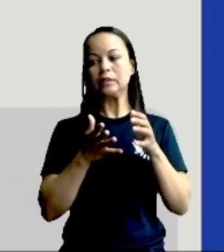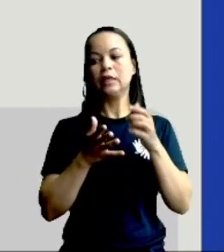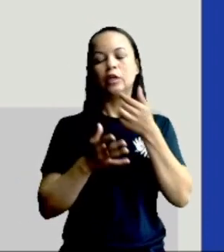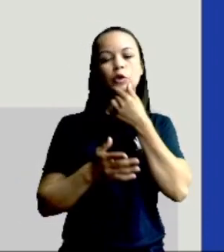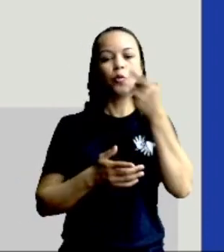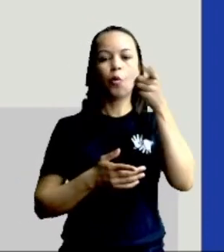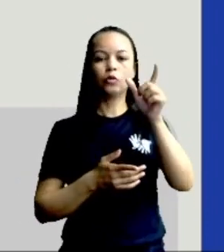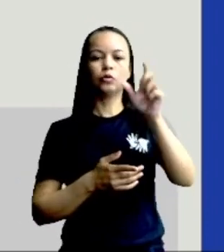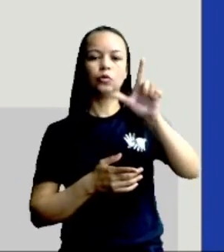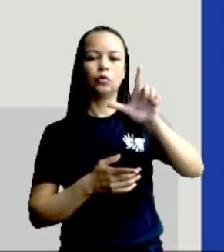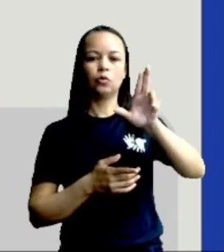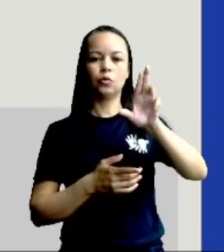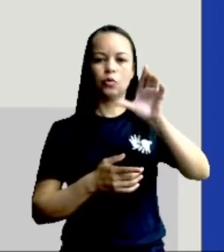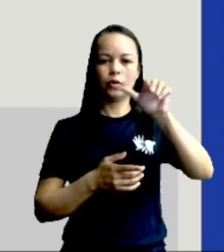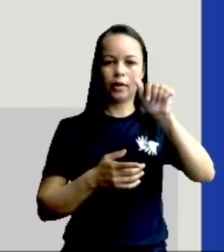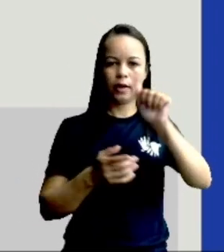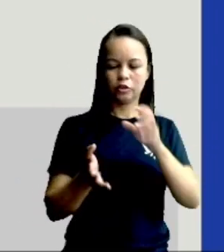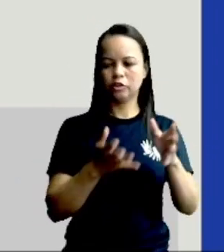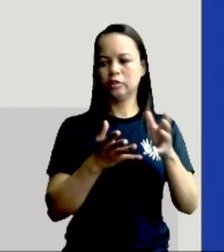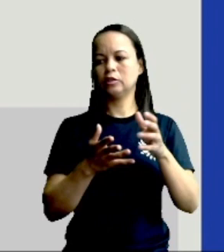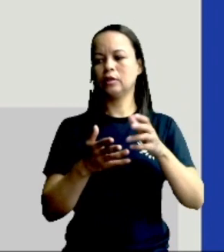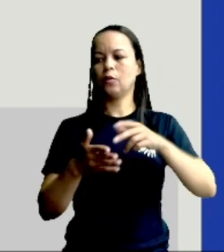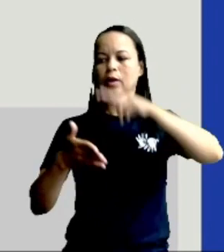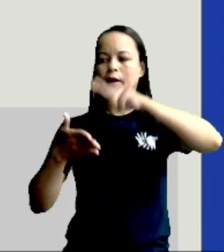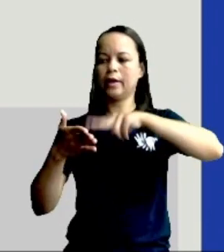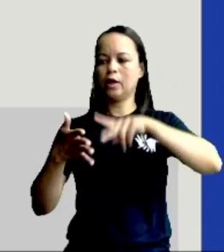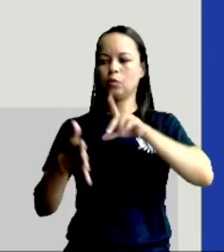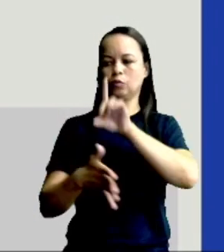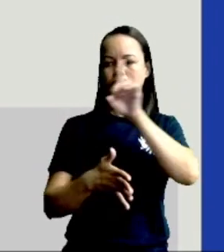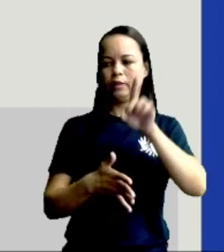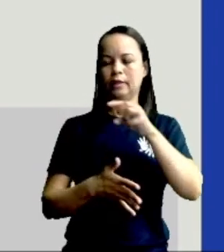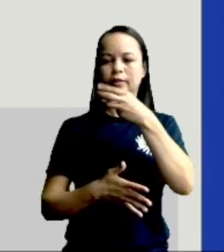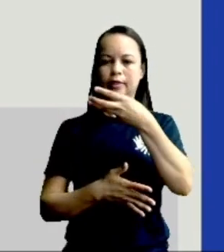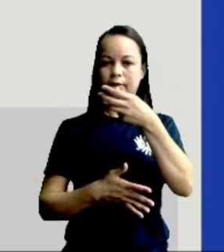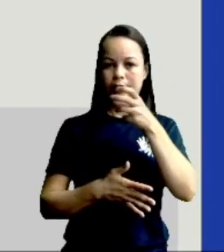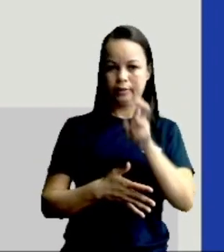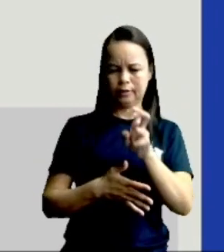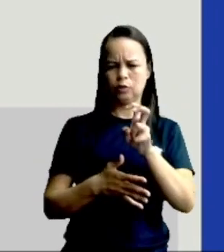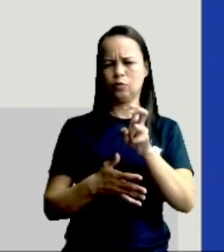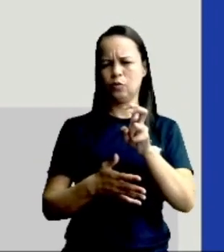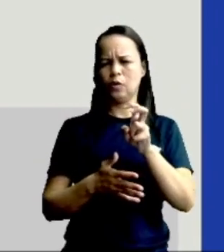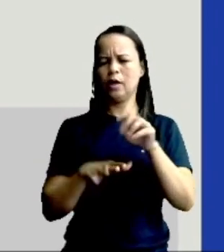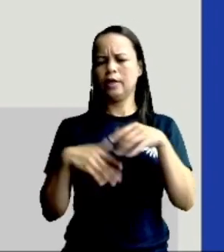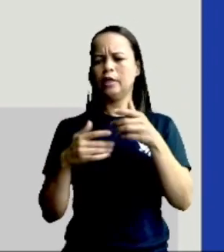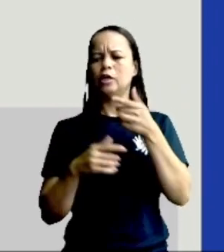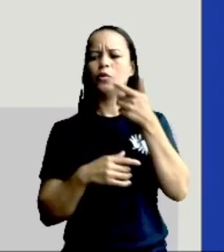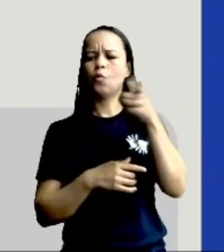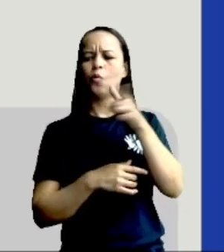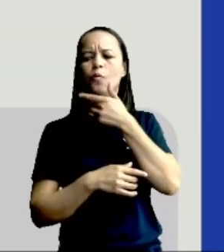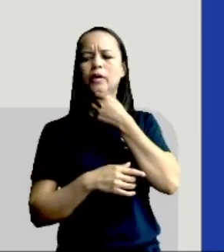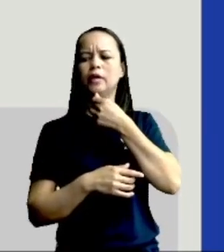quê? A mesma quantidade, 35 páginas. Em cada dia, quantas páginas João e